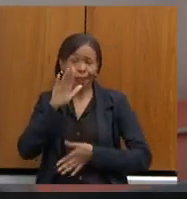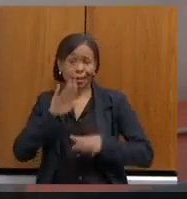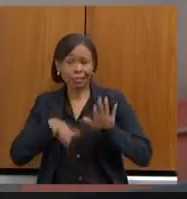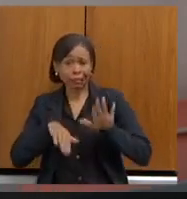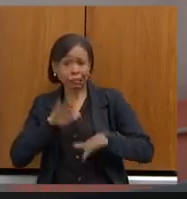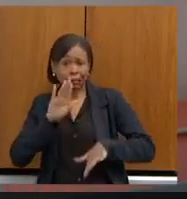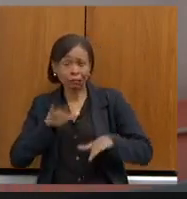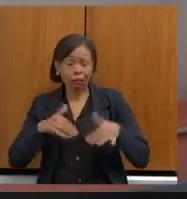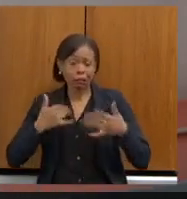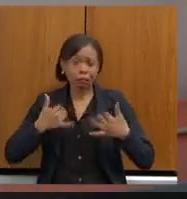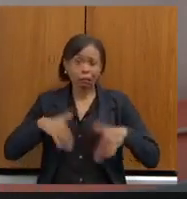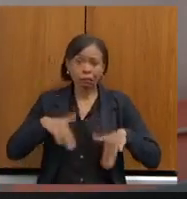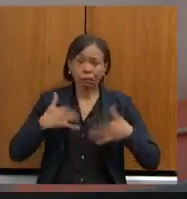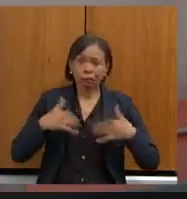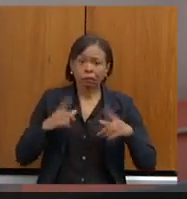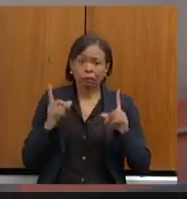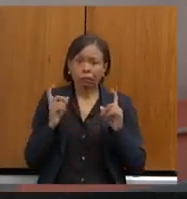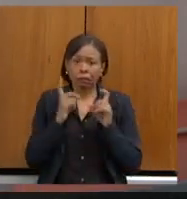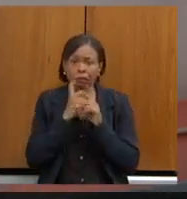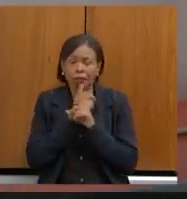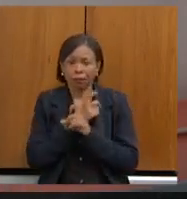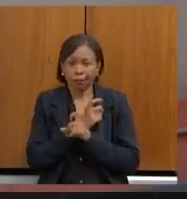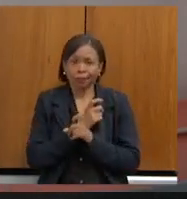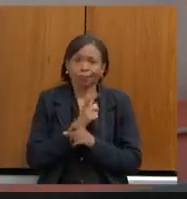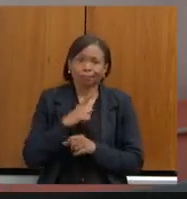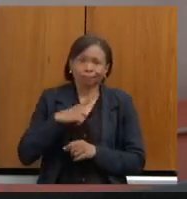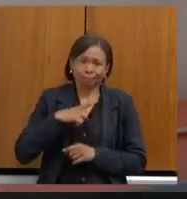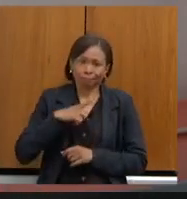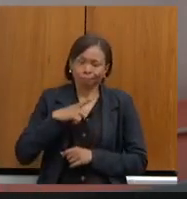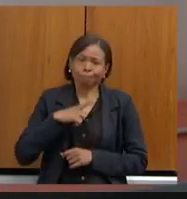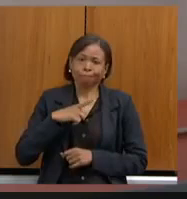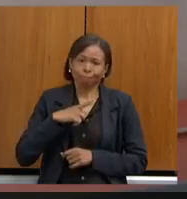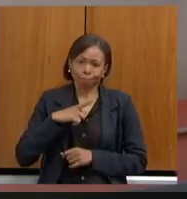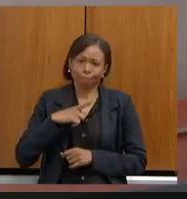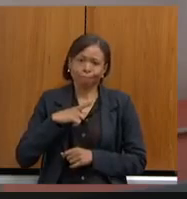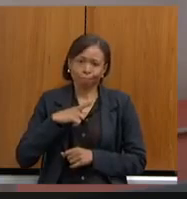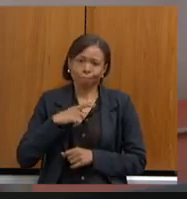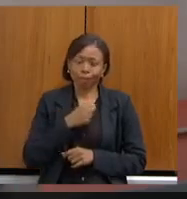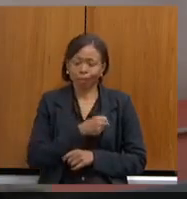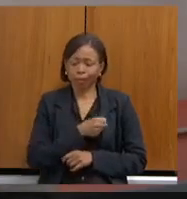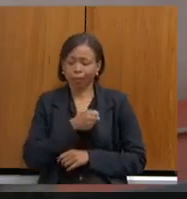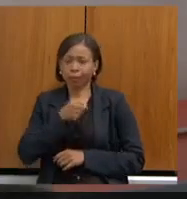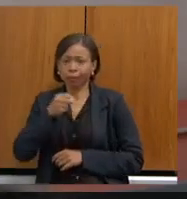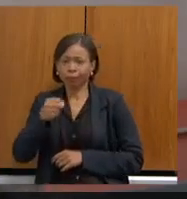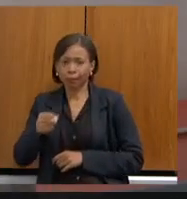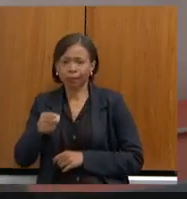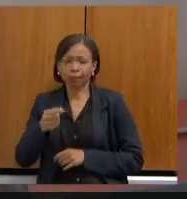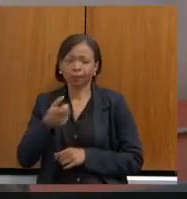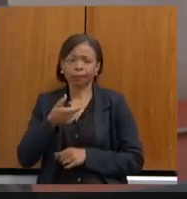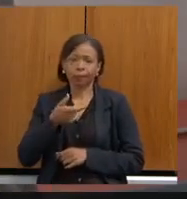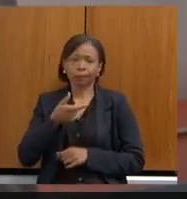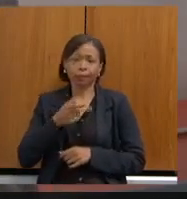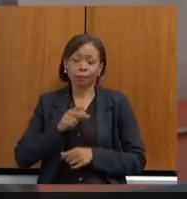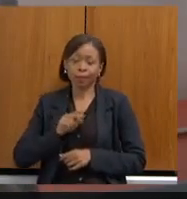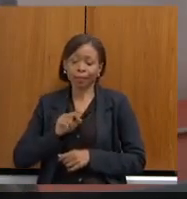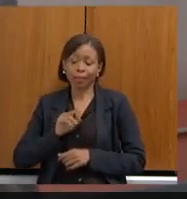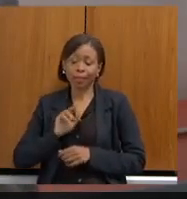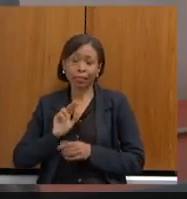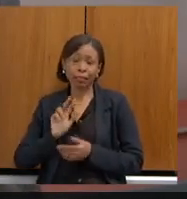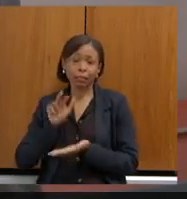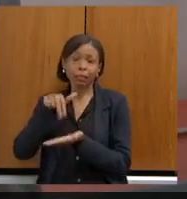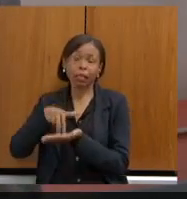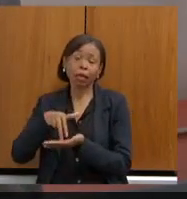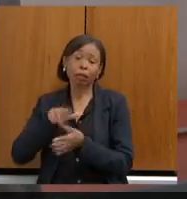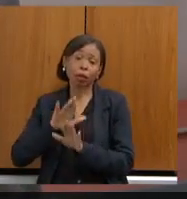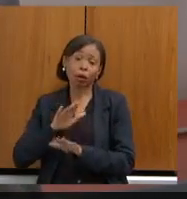grandes apertos com colega só precisamos de né normalmente o que nos ocorre a mesmo